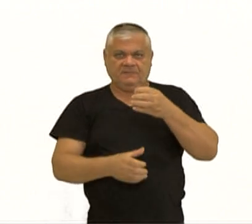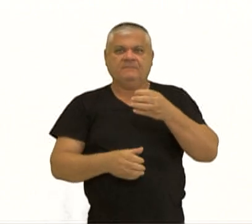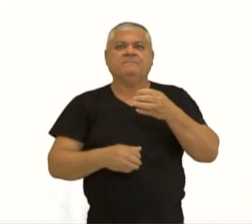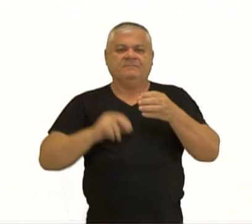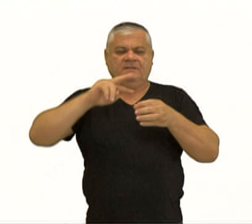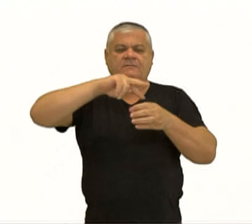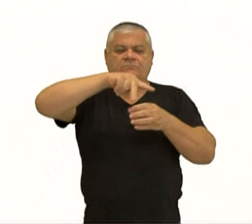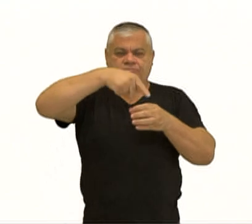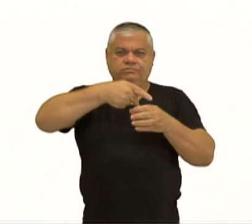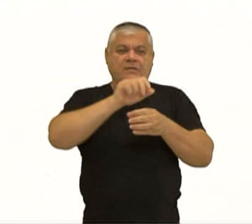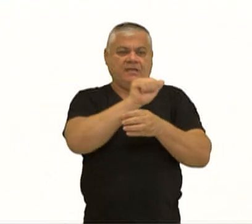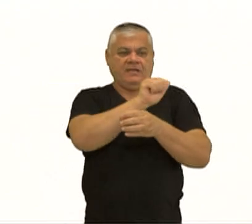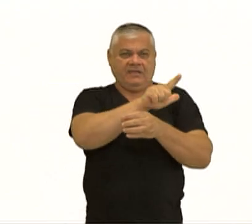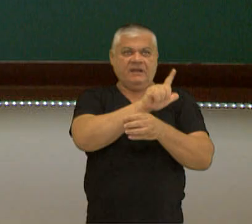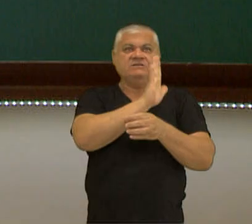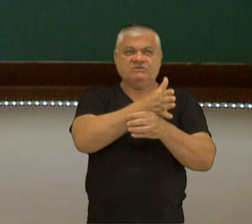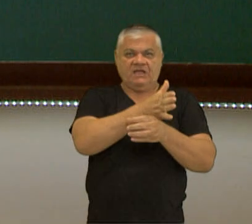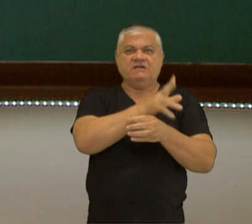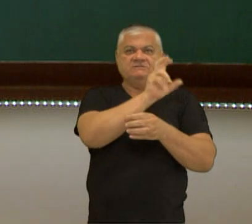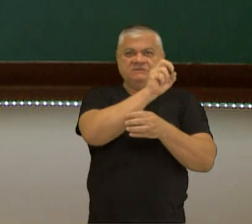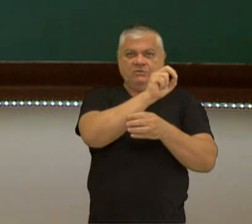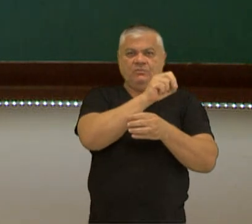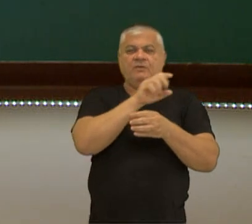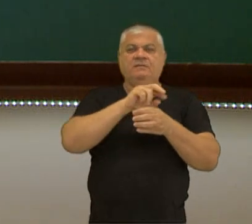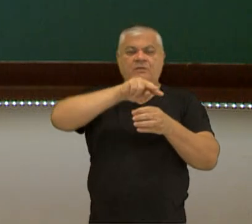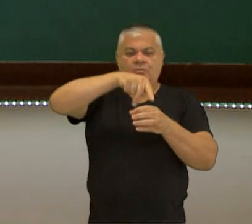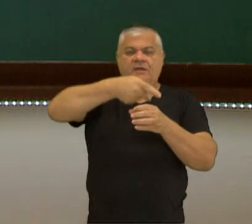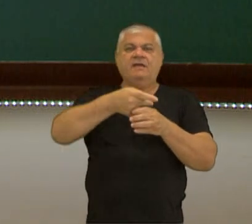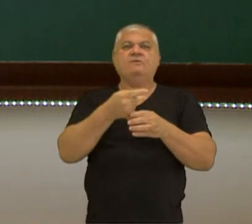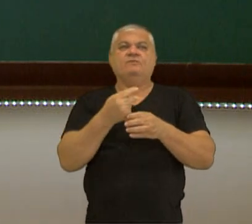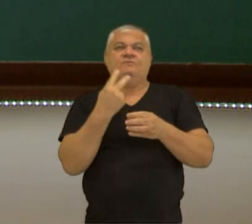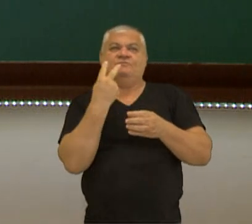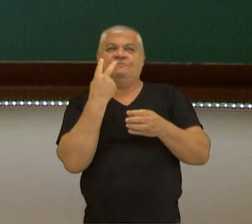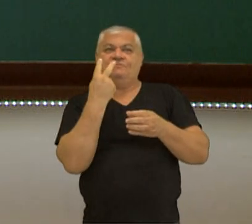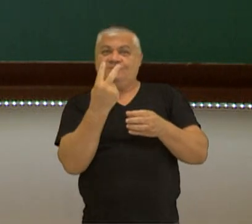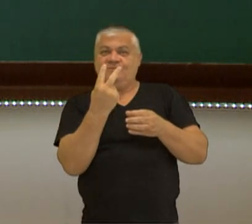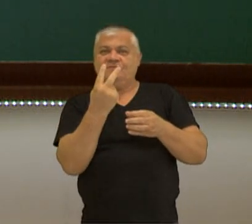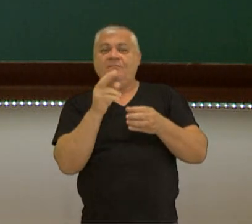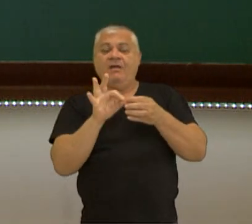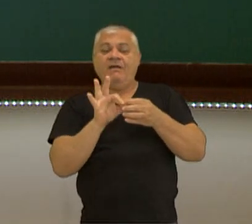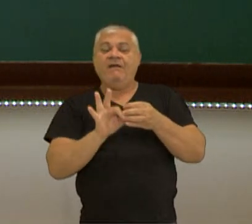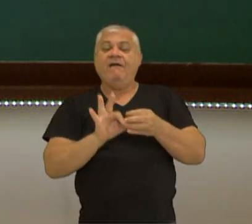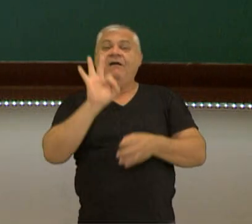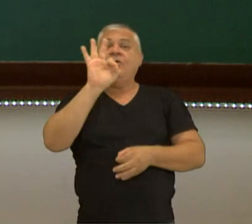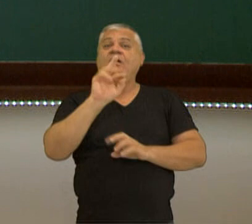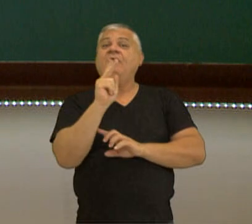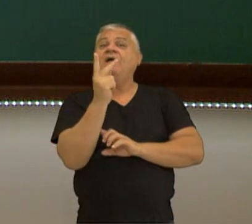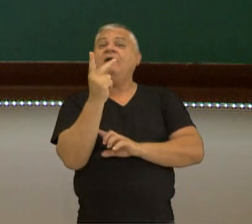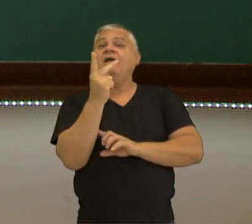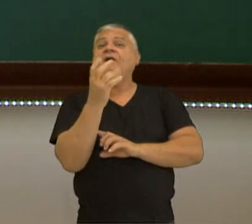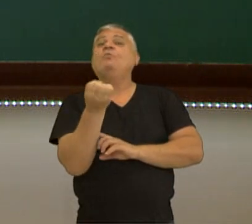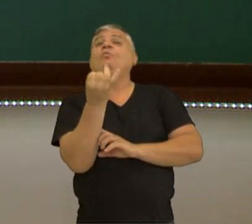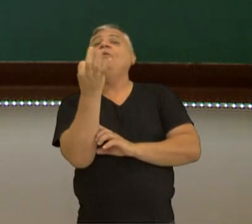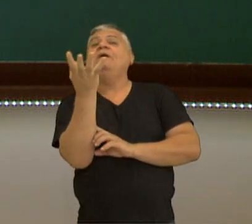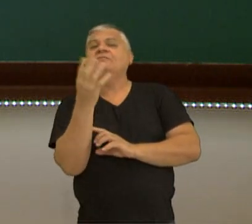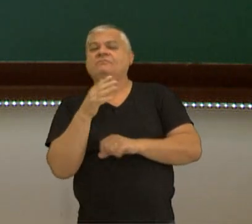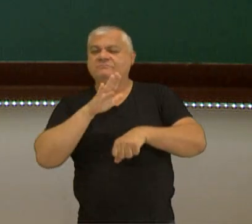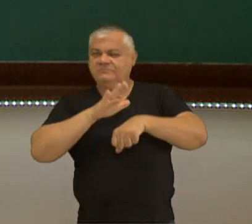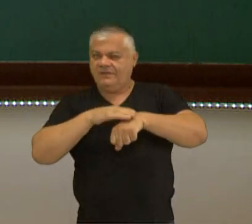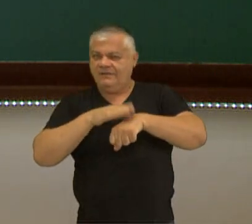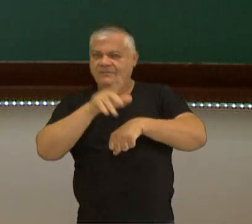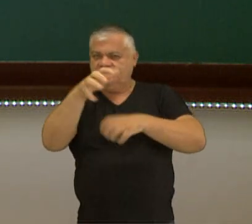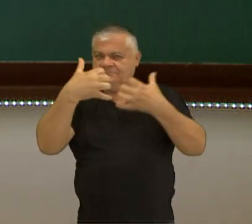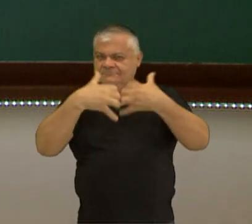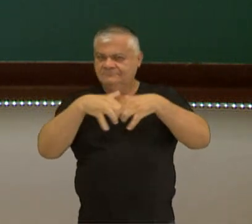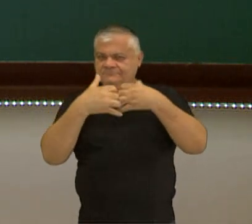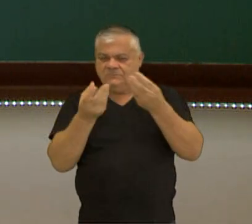a área lateral e conhecemos o raio. Eu preciso saber a altura desse cilindro, tá? Vou dar um tempinho para